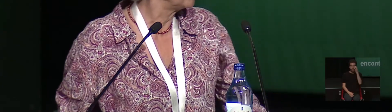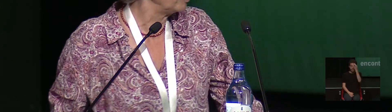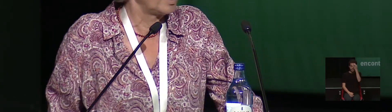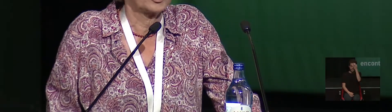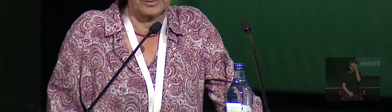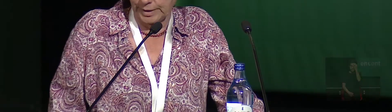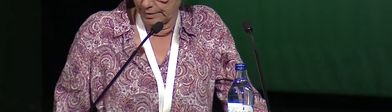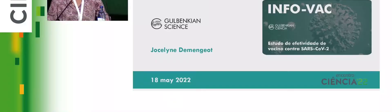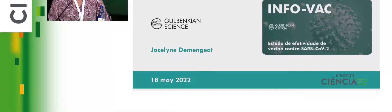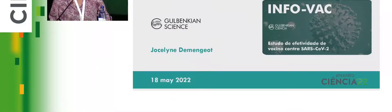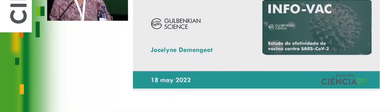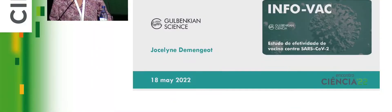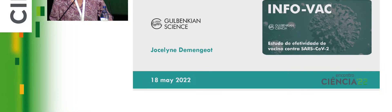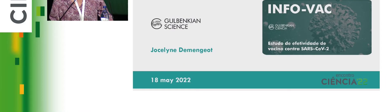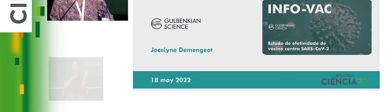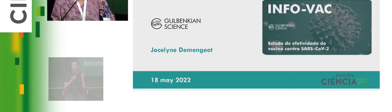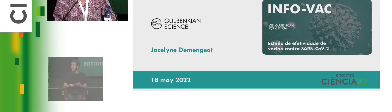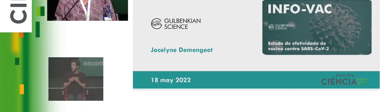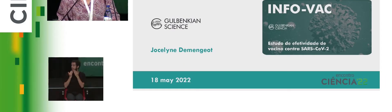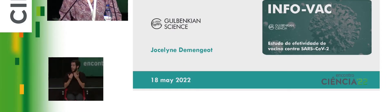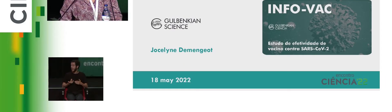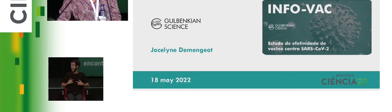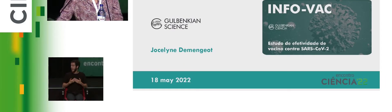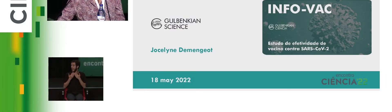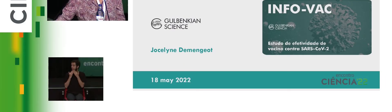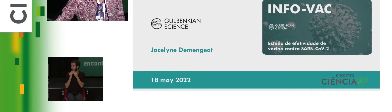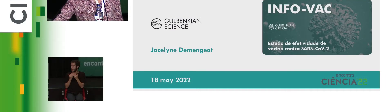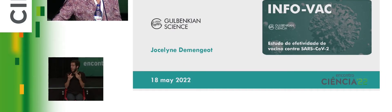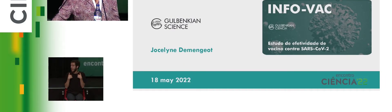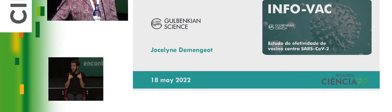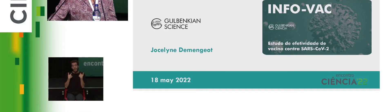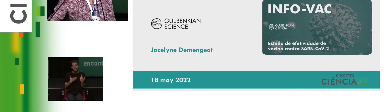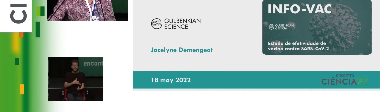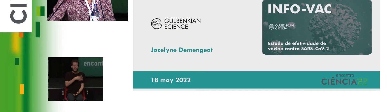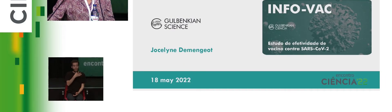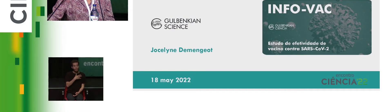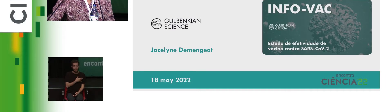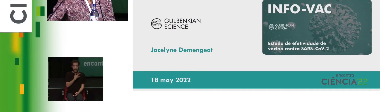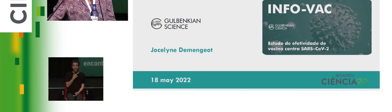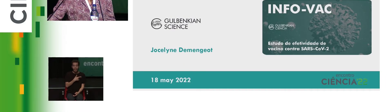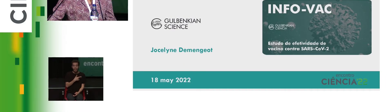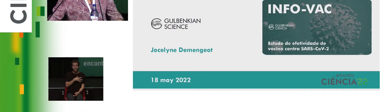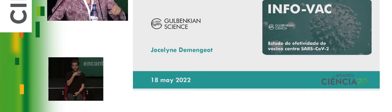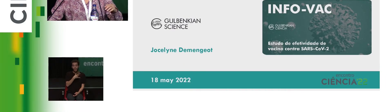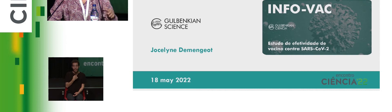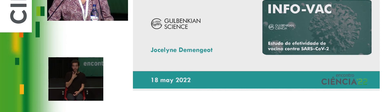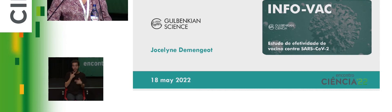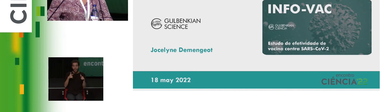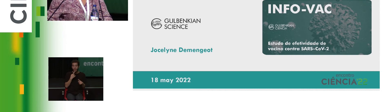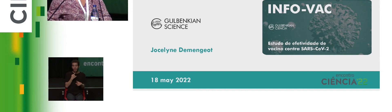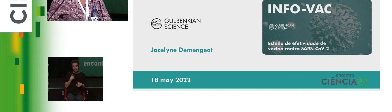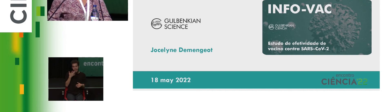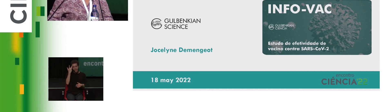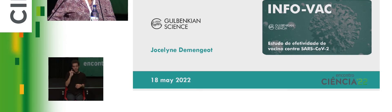Obrigada pelo convite, obrigada pela introdução. Vou falar em inglês, porque é mais fácil